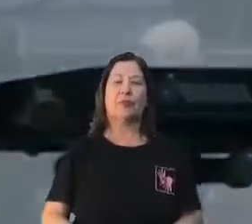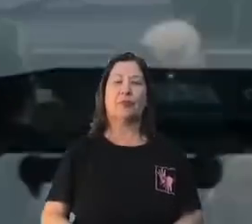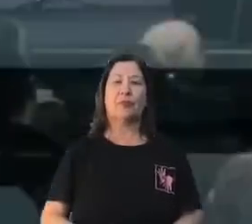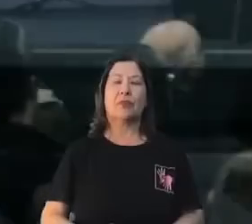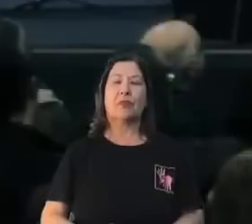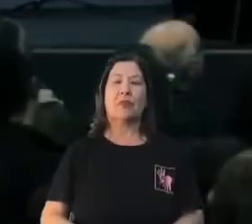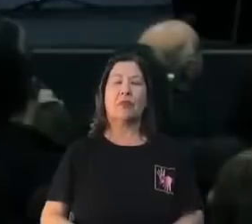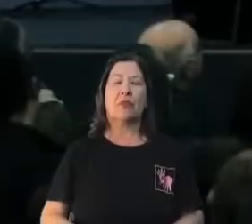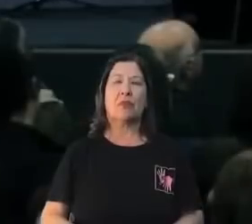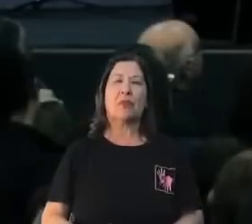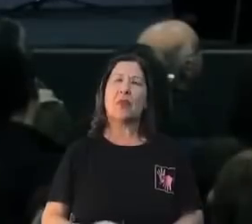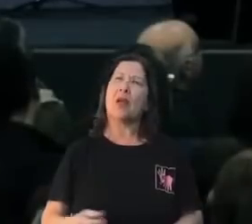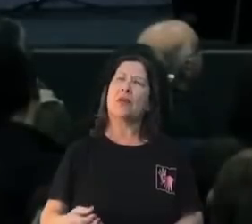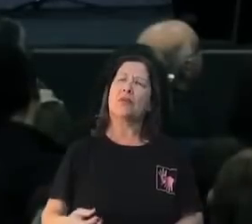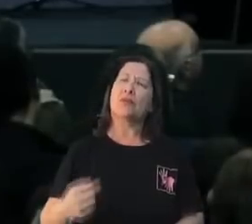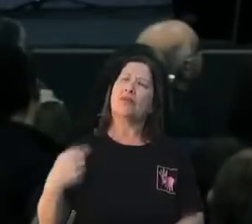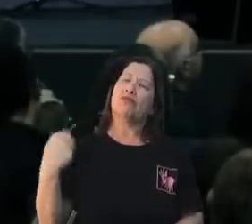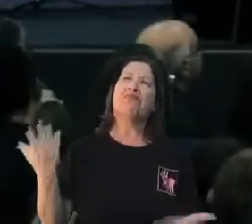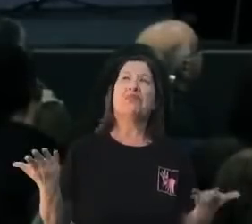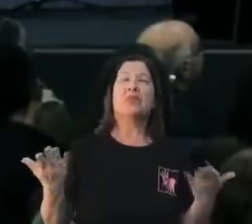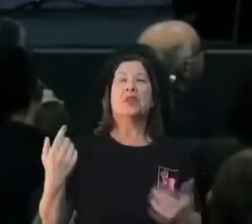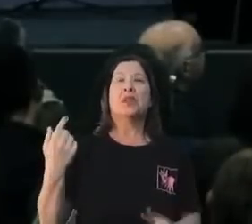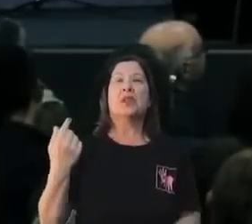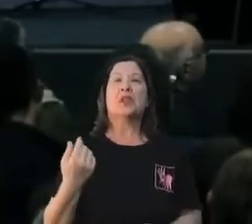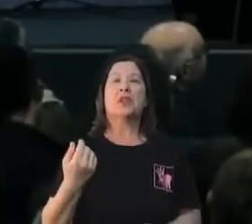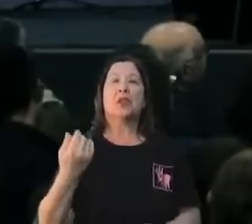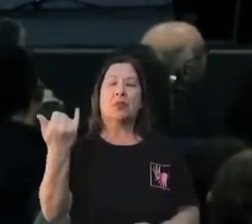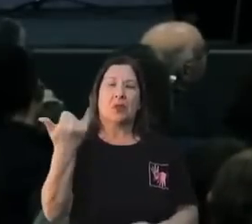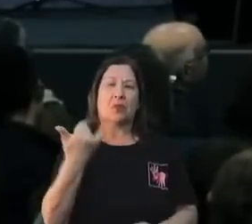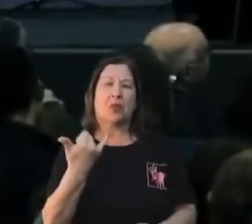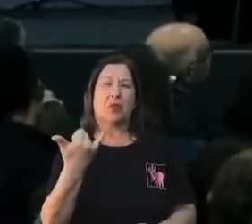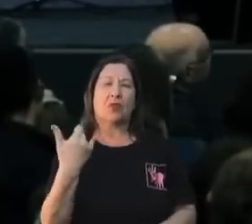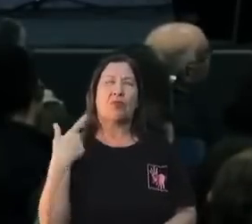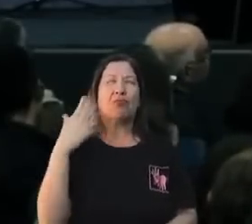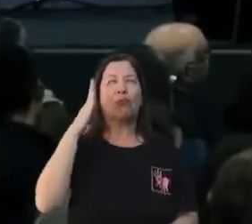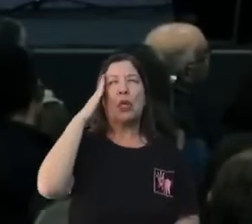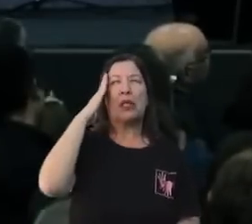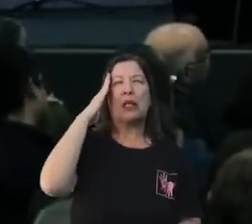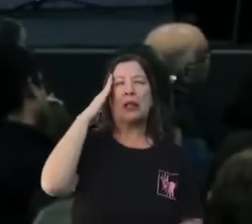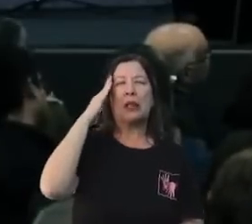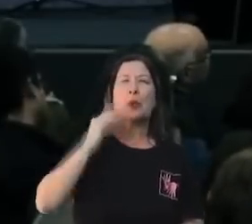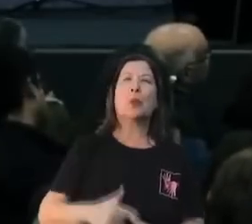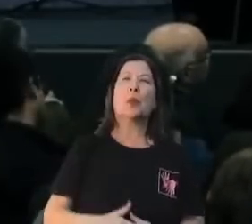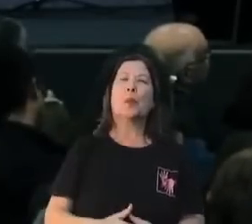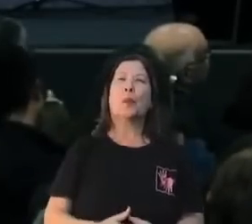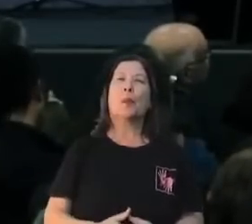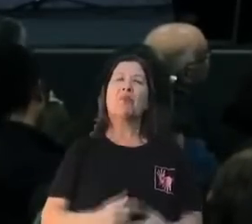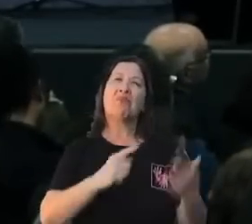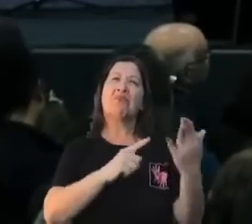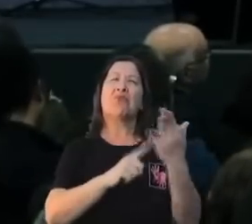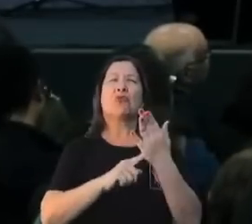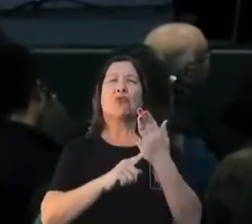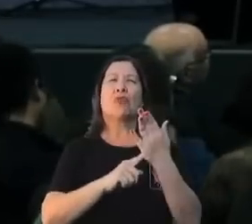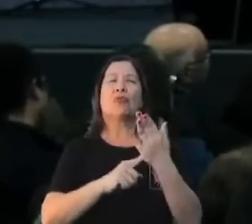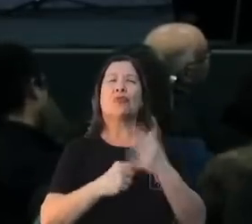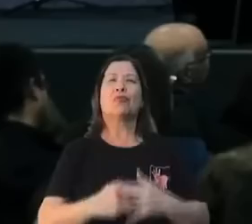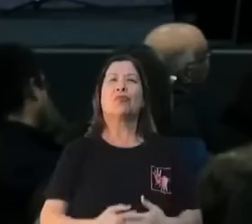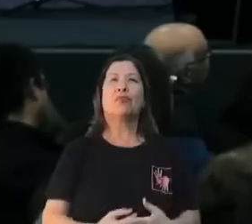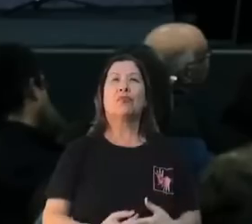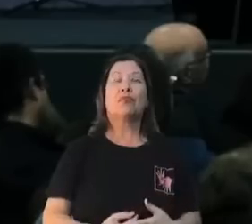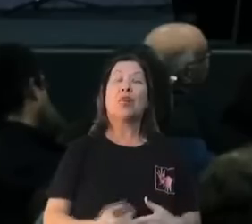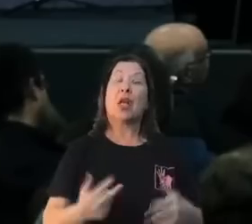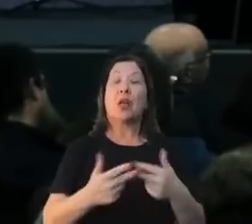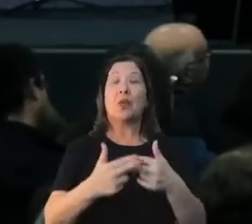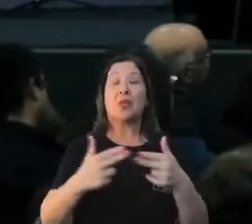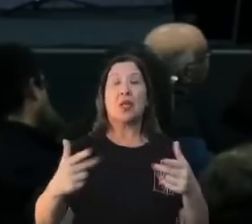melhor para eu entender o que estava acontecendo. Ele narrou um fato que ocorreu numa cidade do